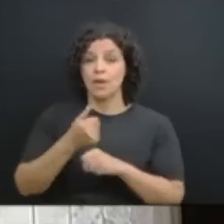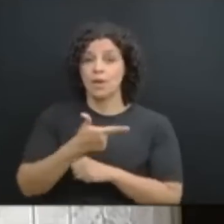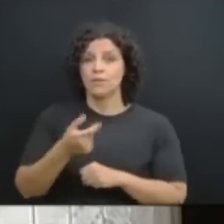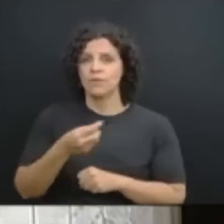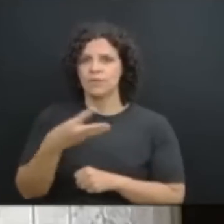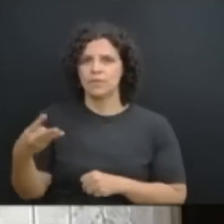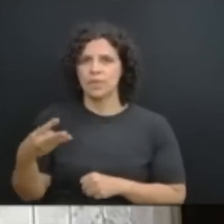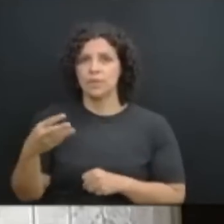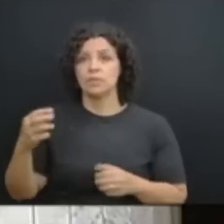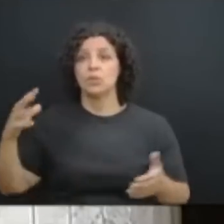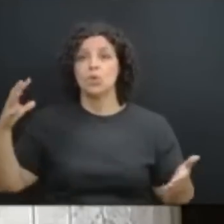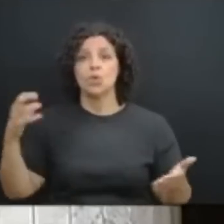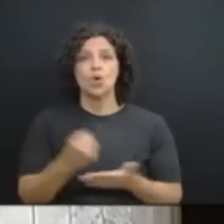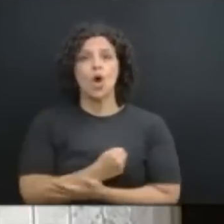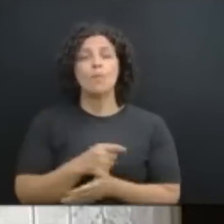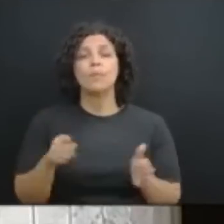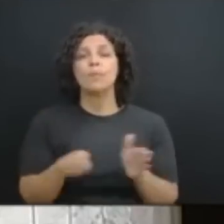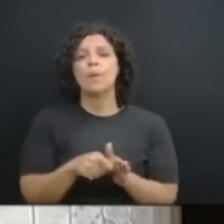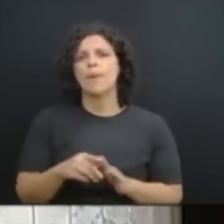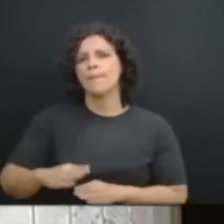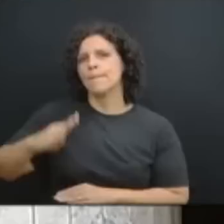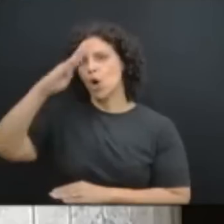Um golpe militar,